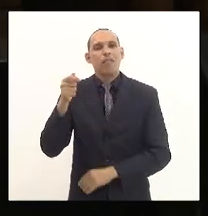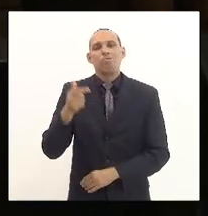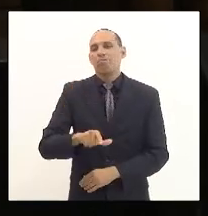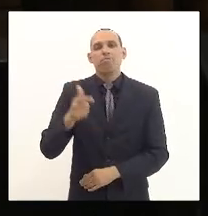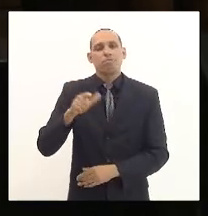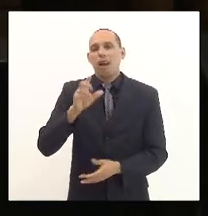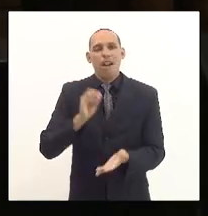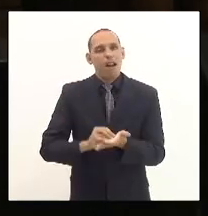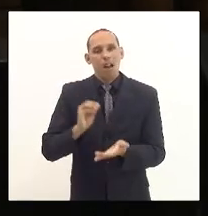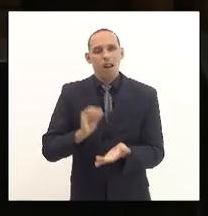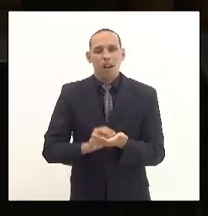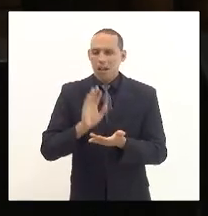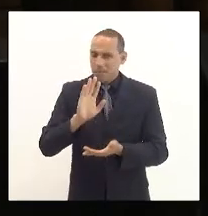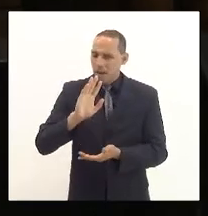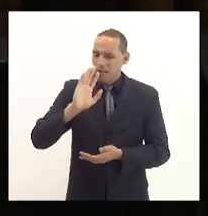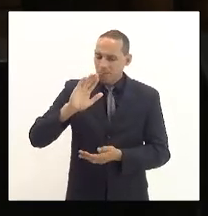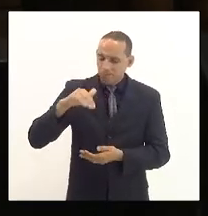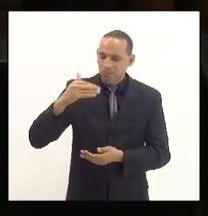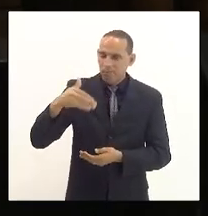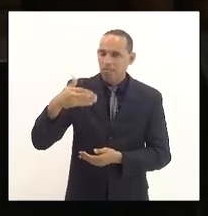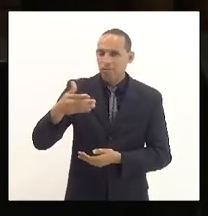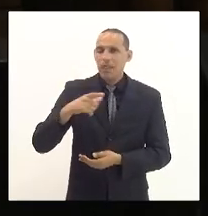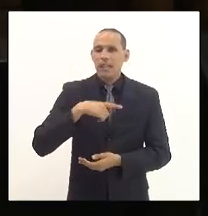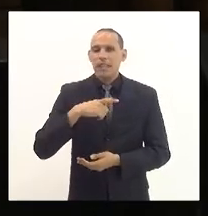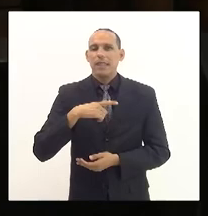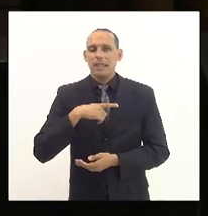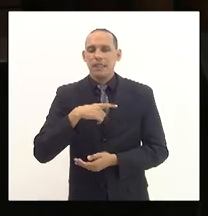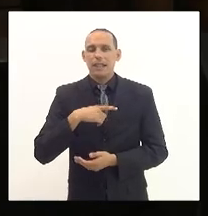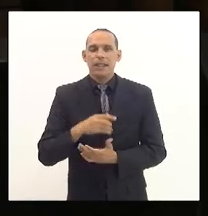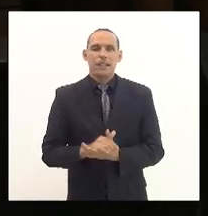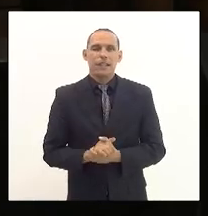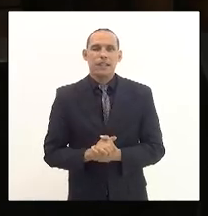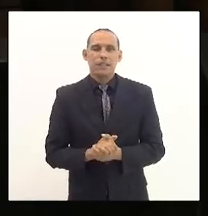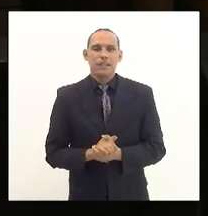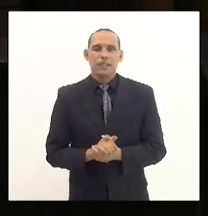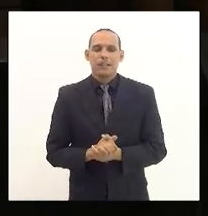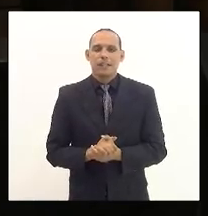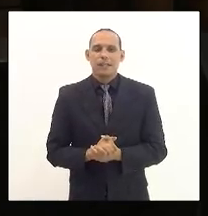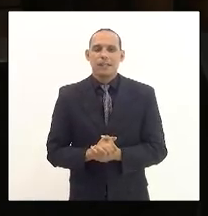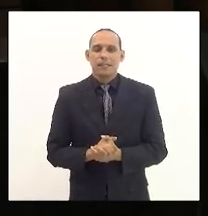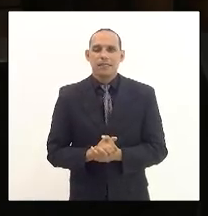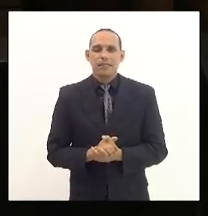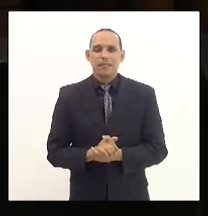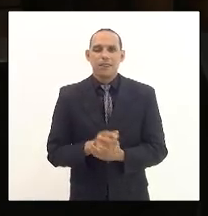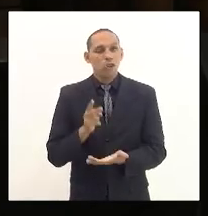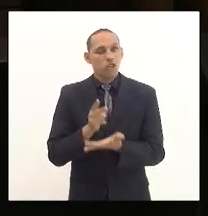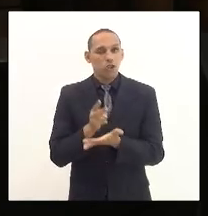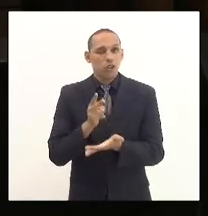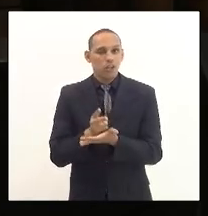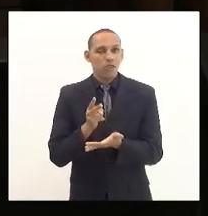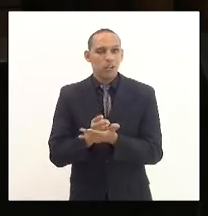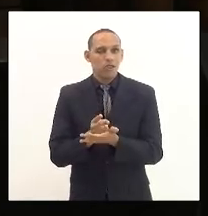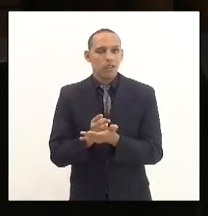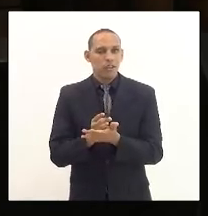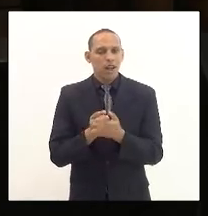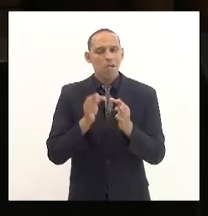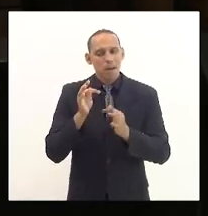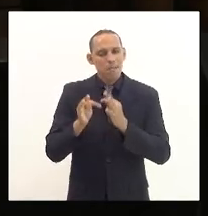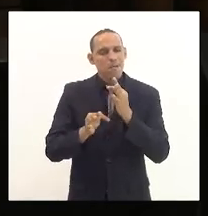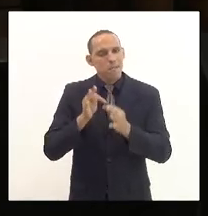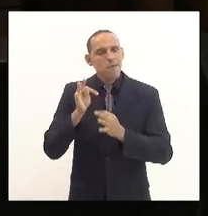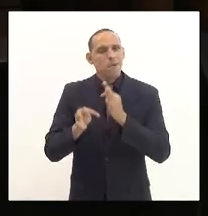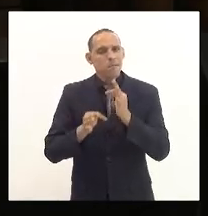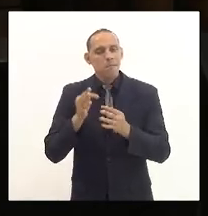uma segunda oportunidade ainda não é do dando continuidade a essas tratativas